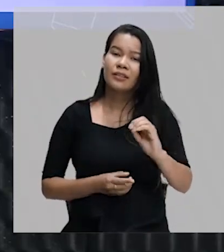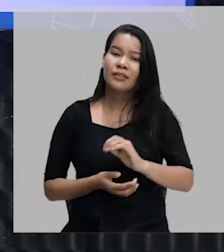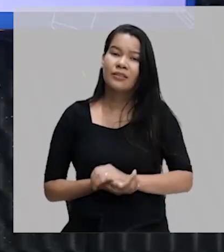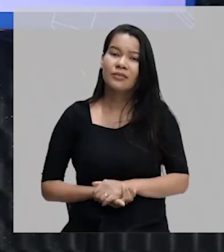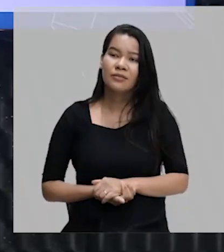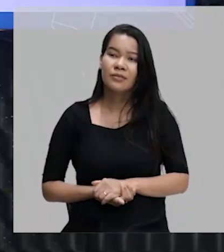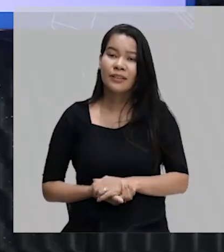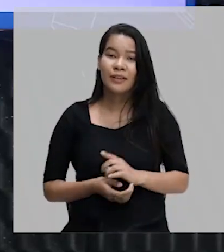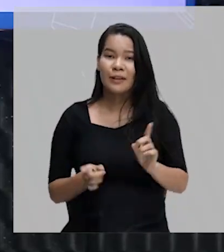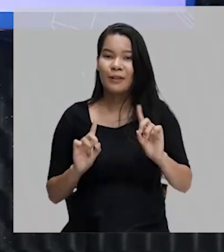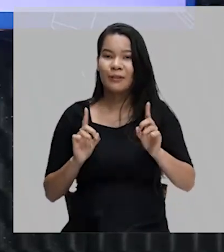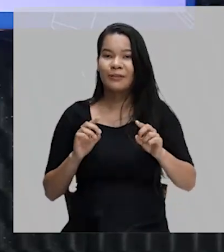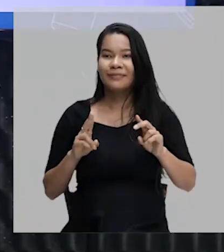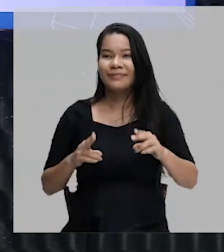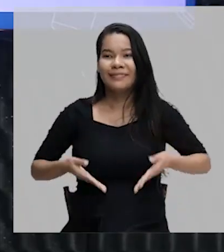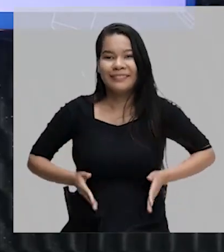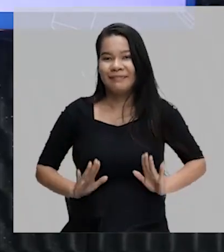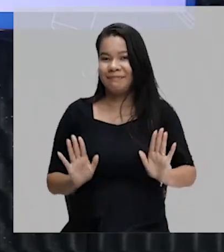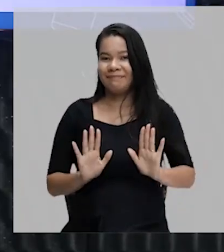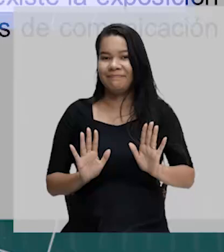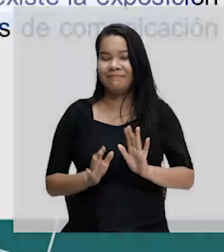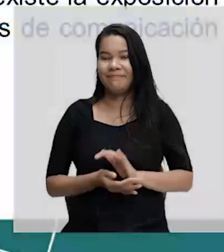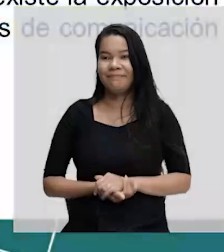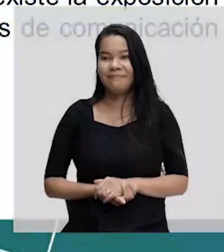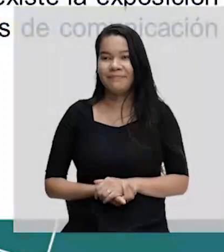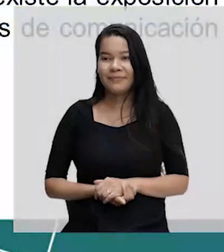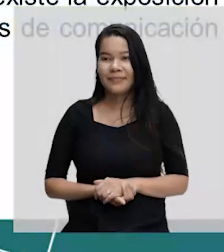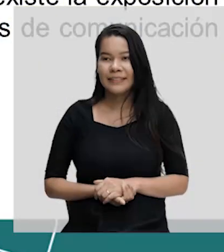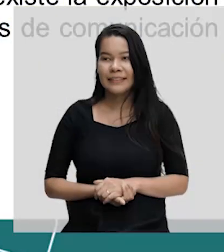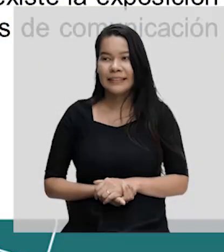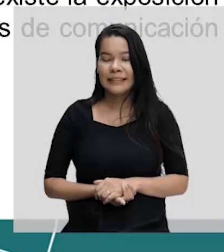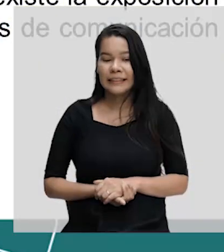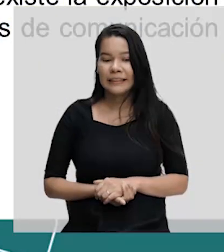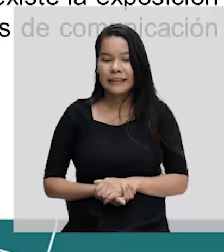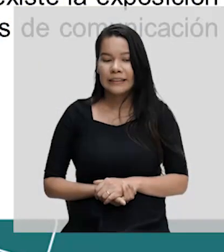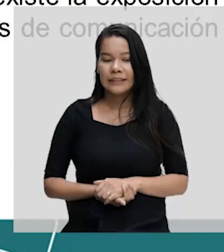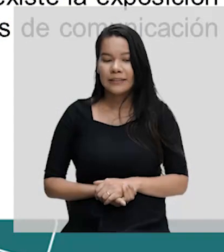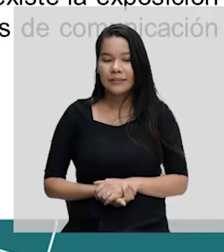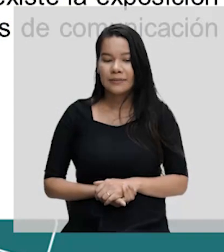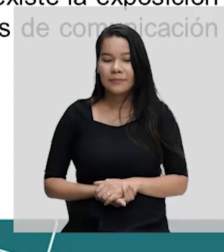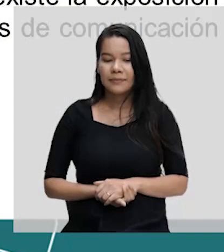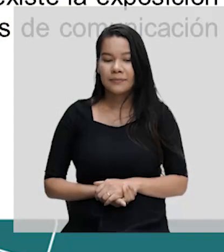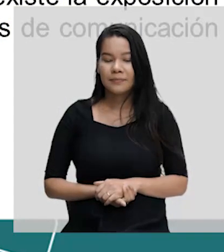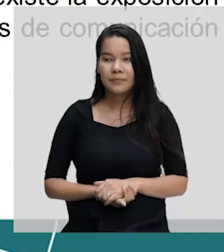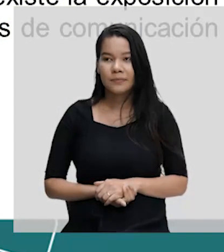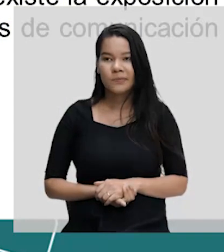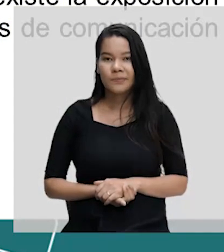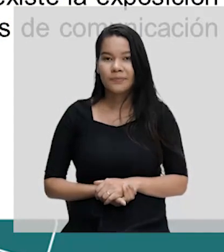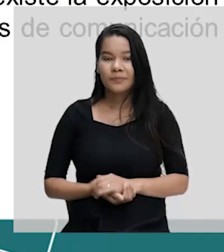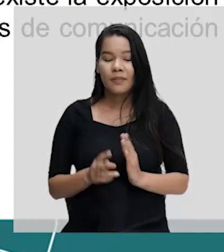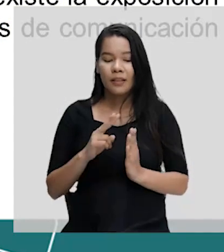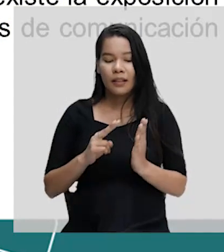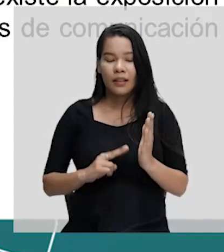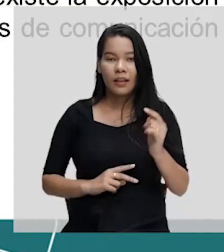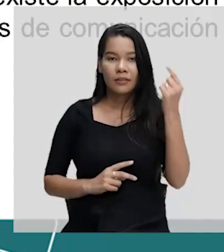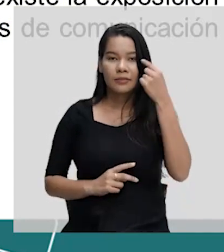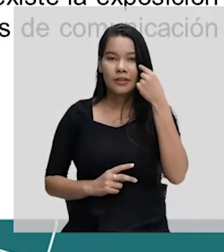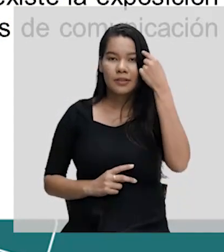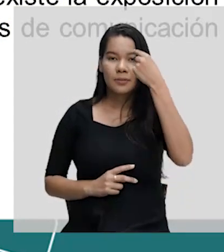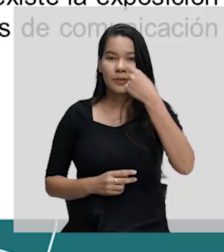tá? Eu não era nem nascida. A lo largo de los años fueron